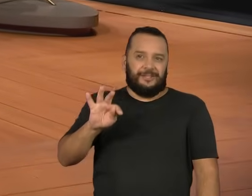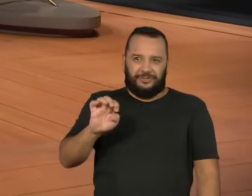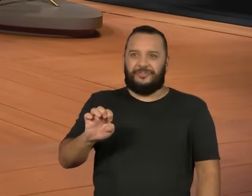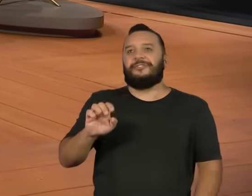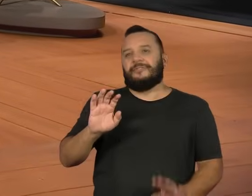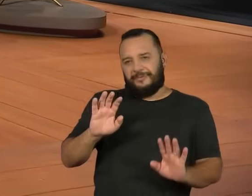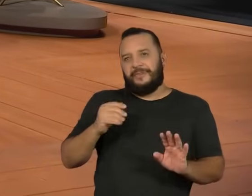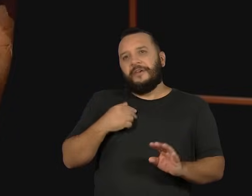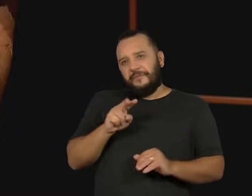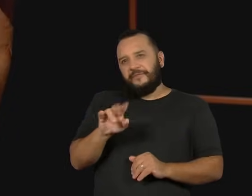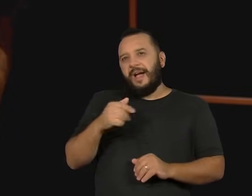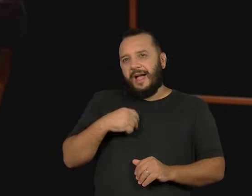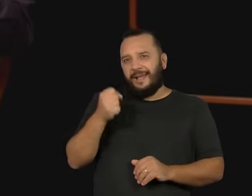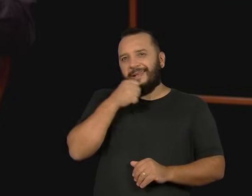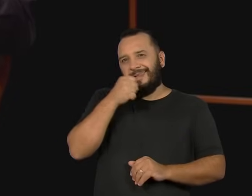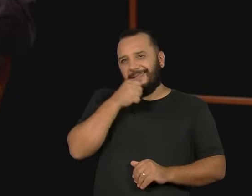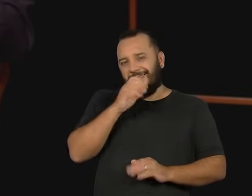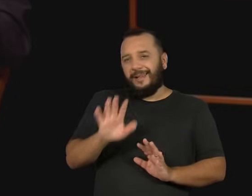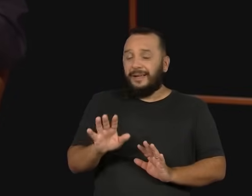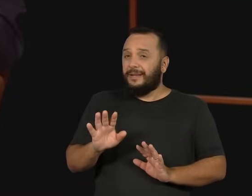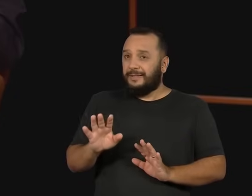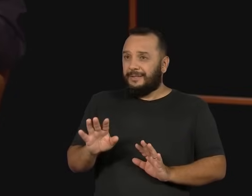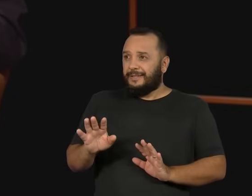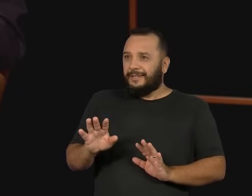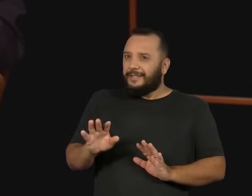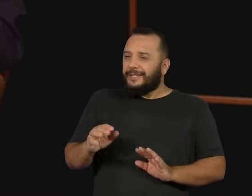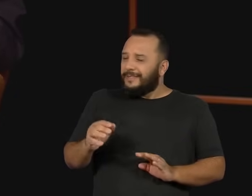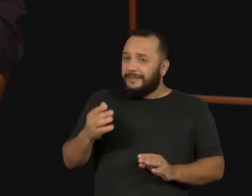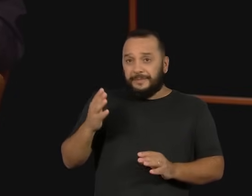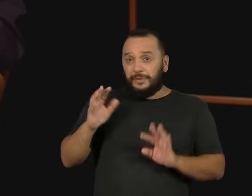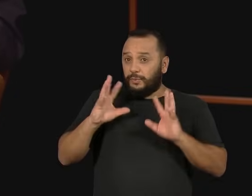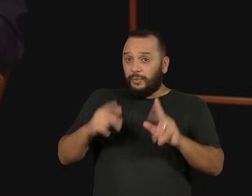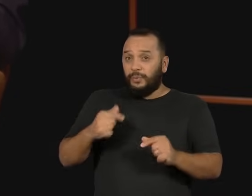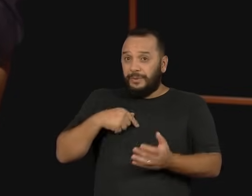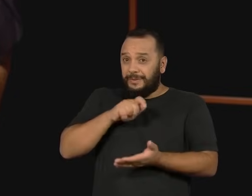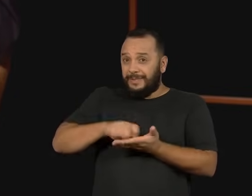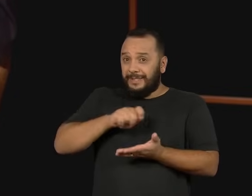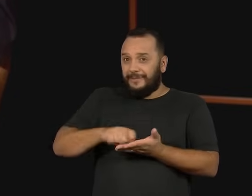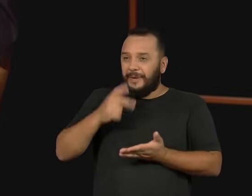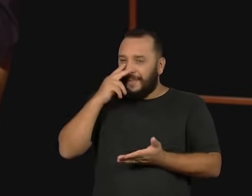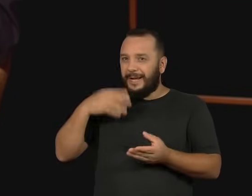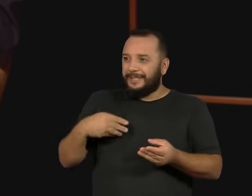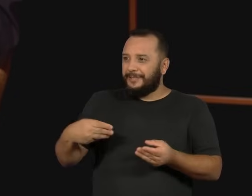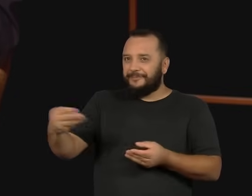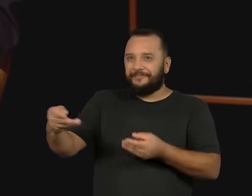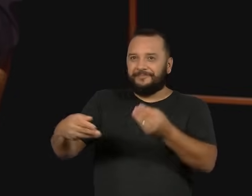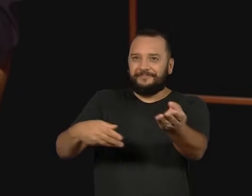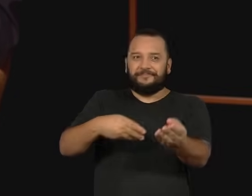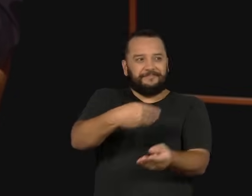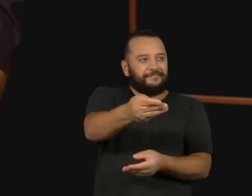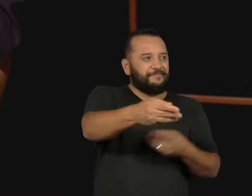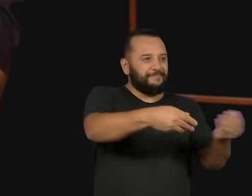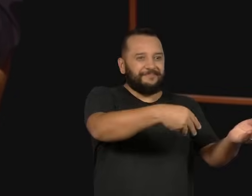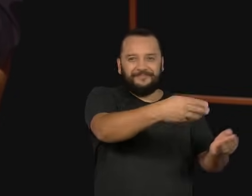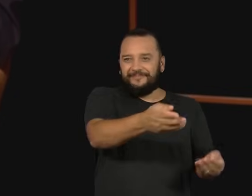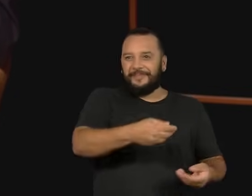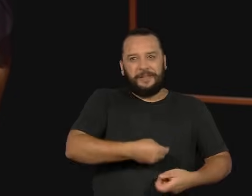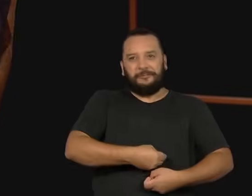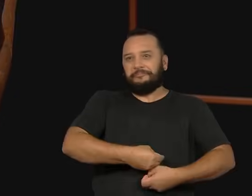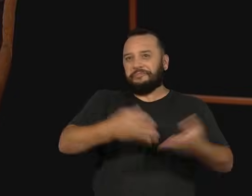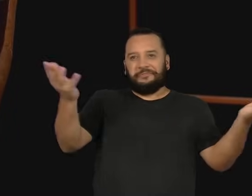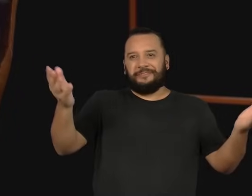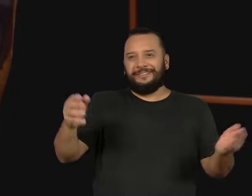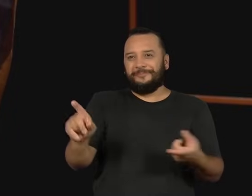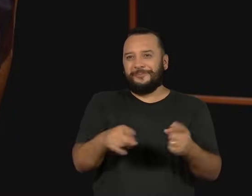essa abertura que me levou, por outro lado, a